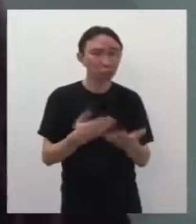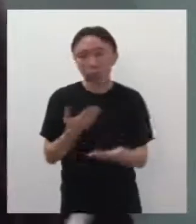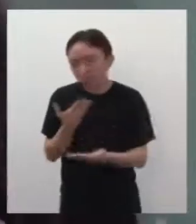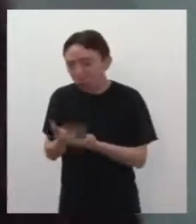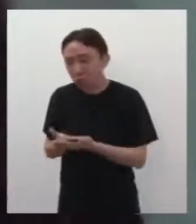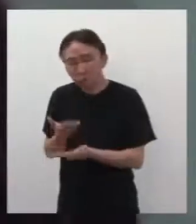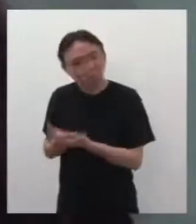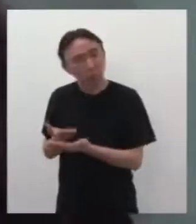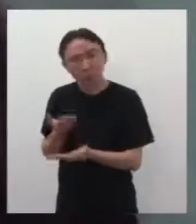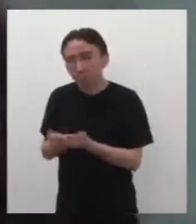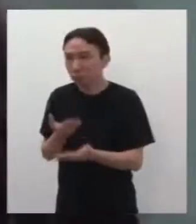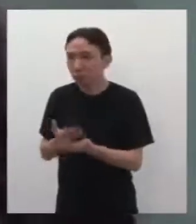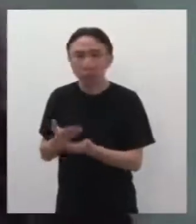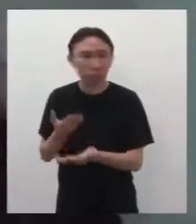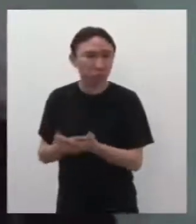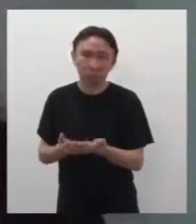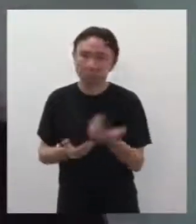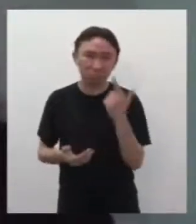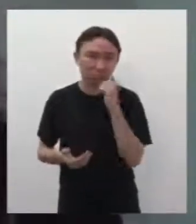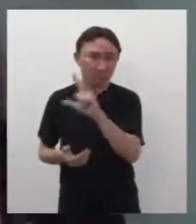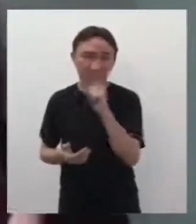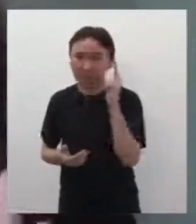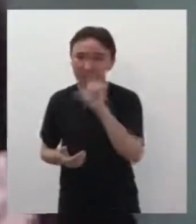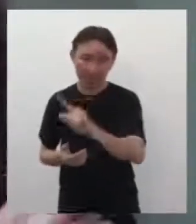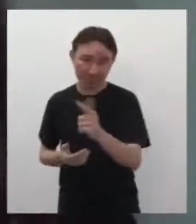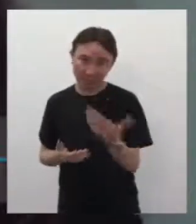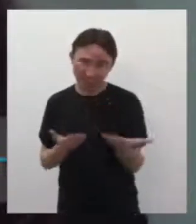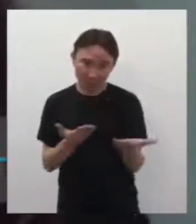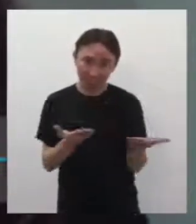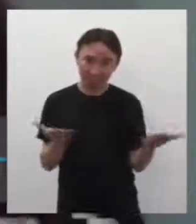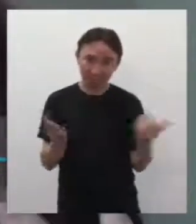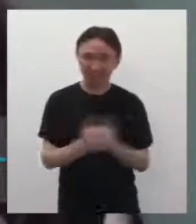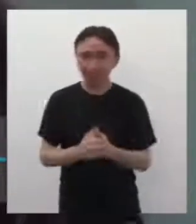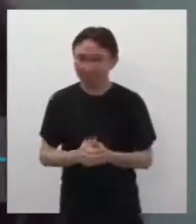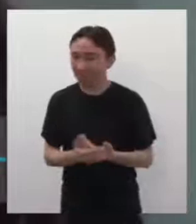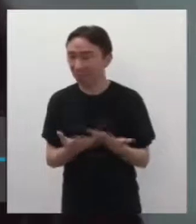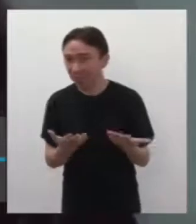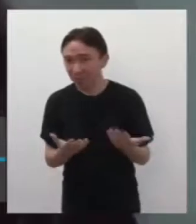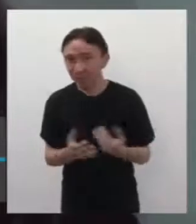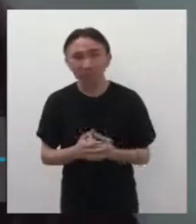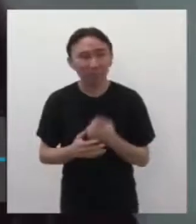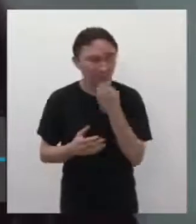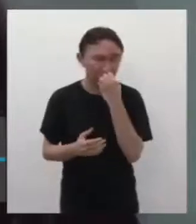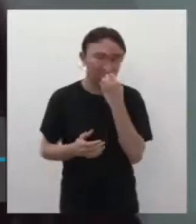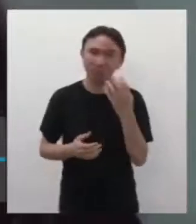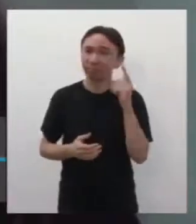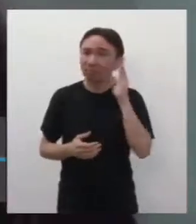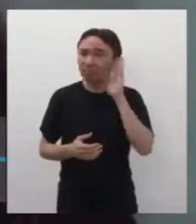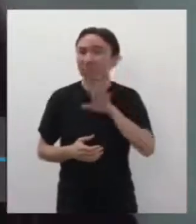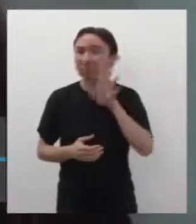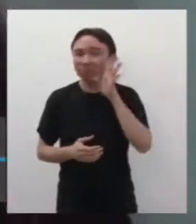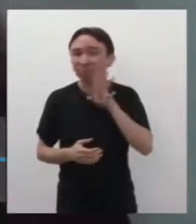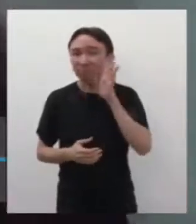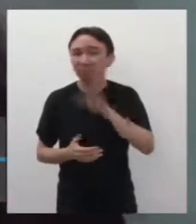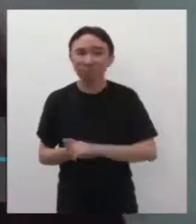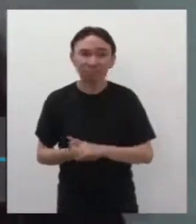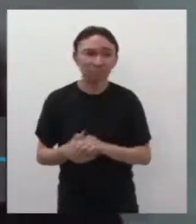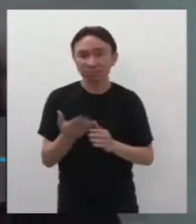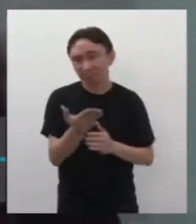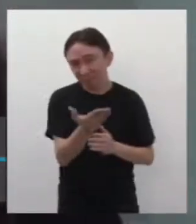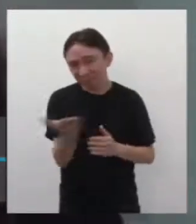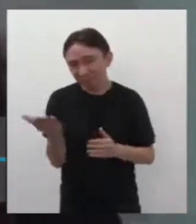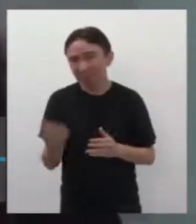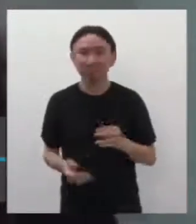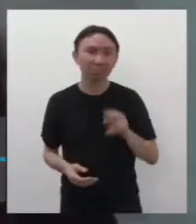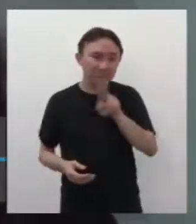e conseguia concluir uma pós-graduação, assim. Então, super funciona, é bem bacana se vocês também utilizarem esse recurso